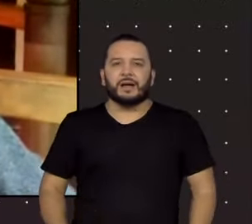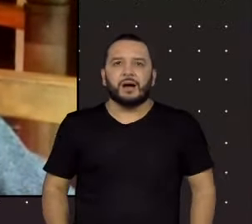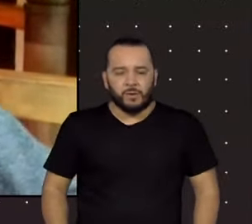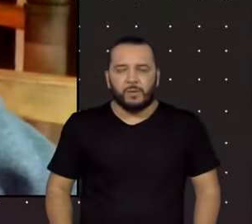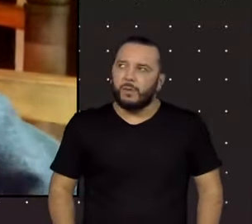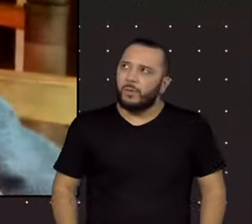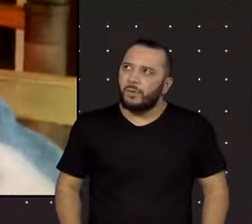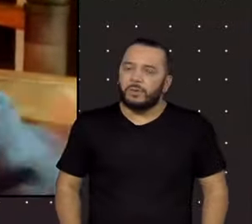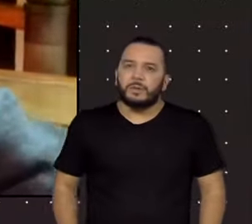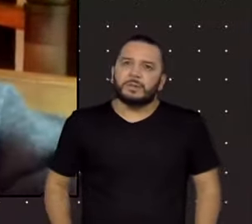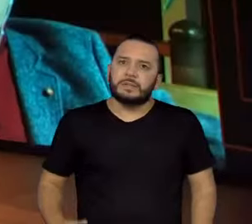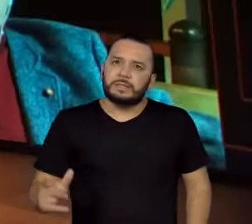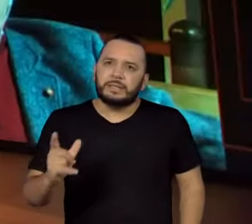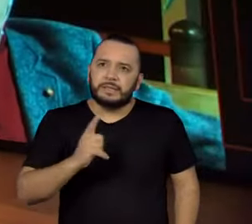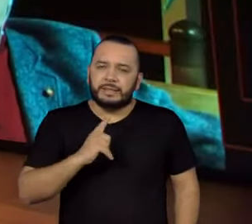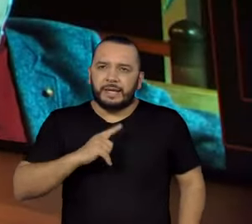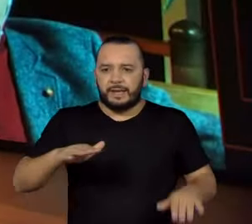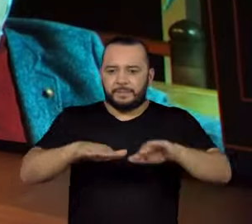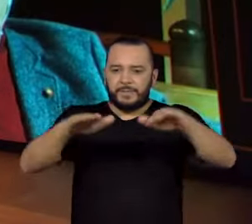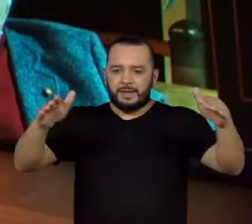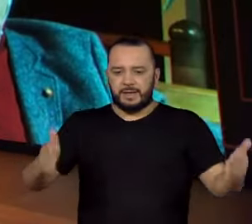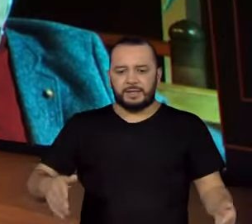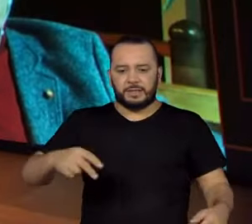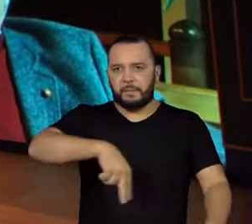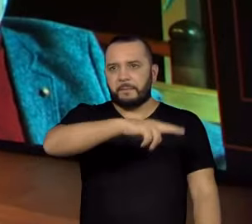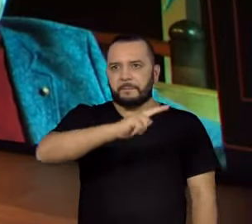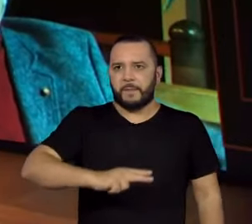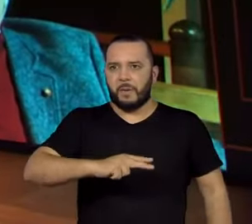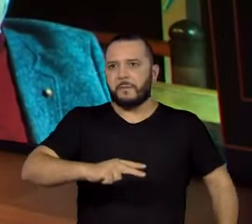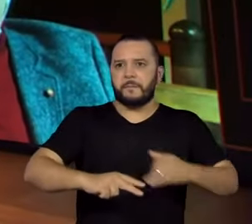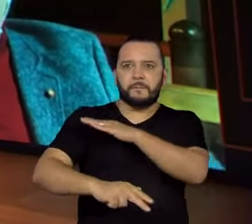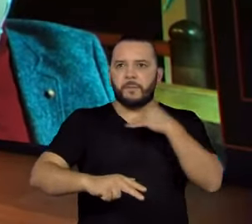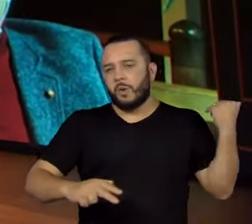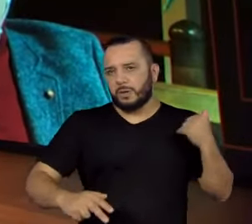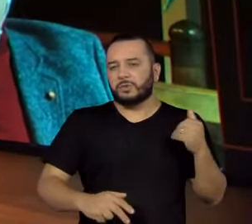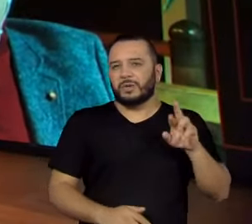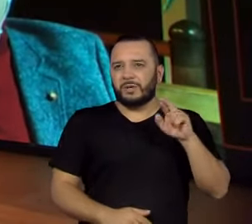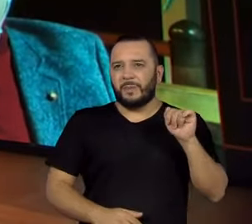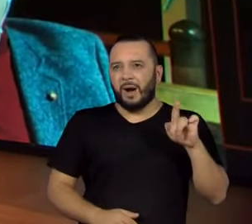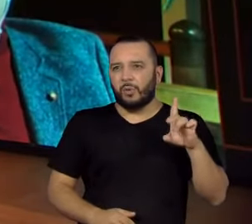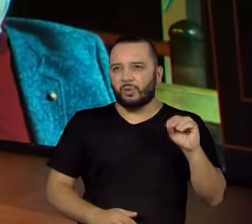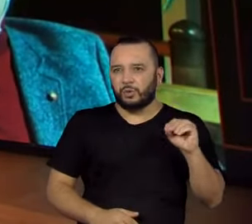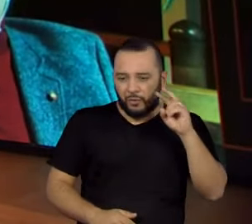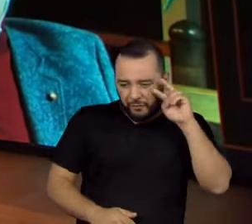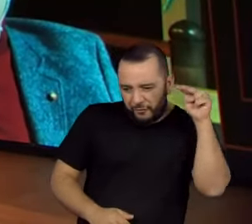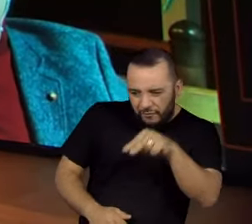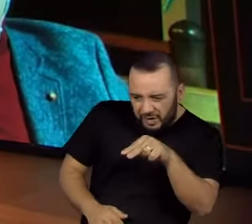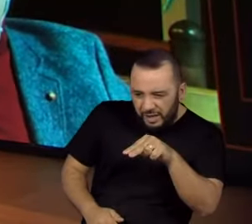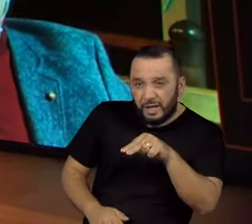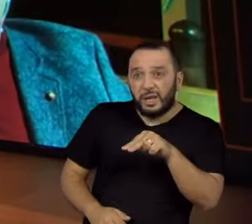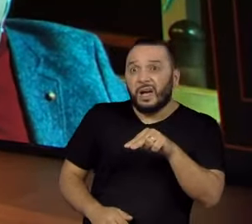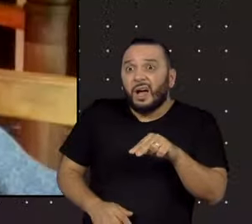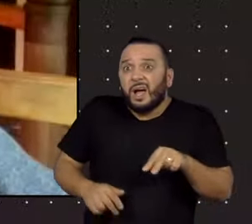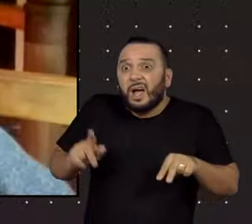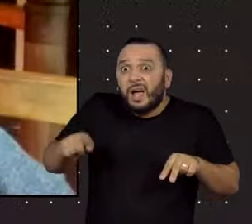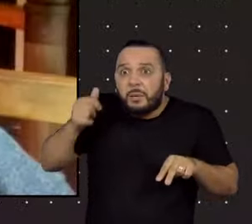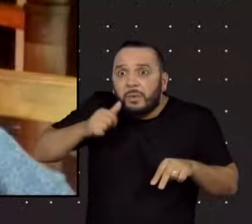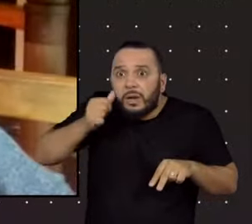esticado naquela mesa morta e o Riobaldo chega e vê que finalmente ele olha e vê que era uma mulher,